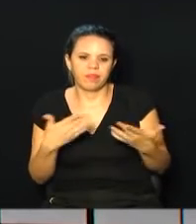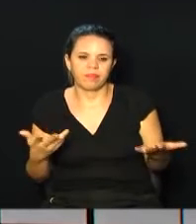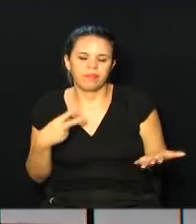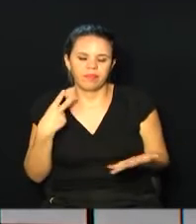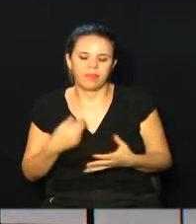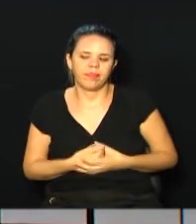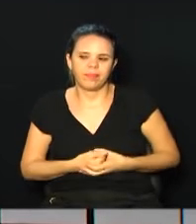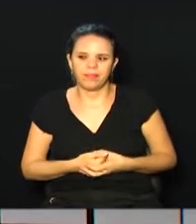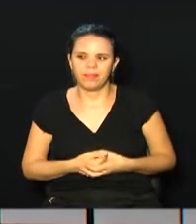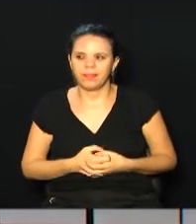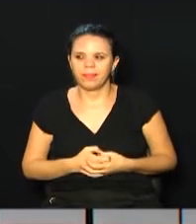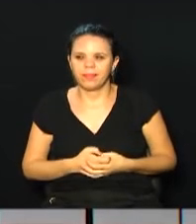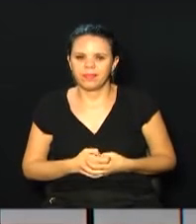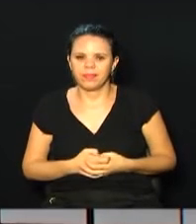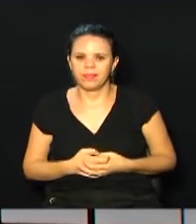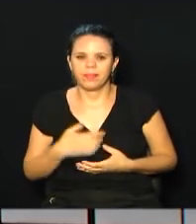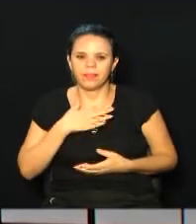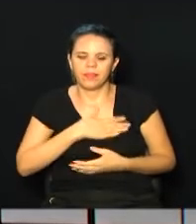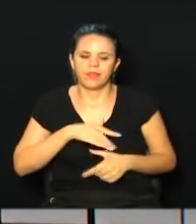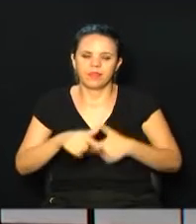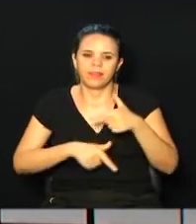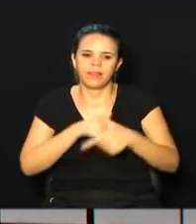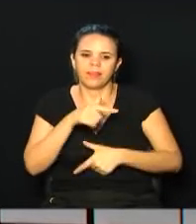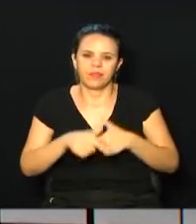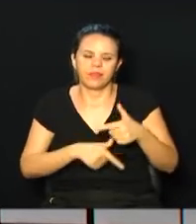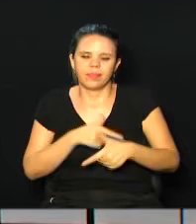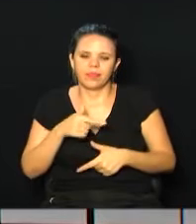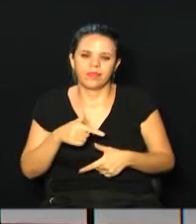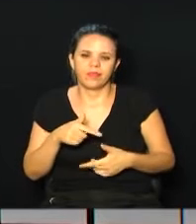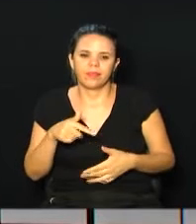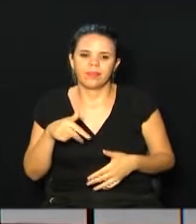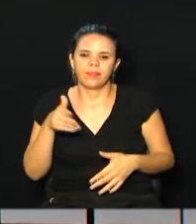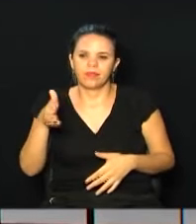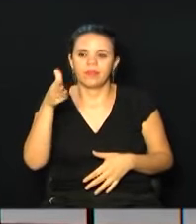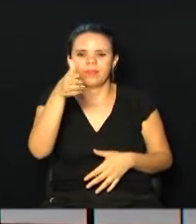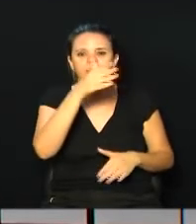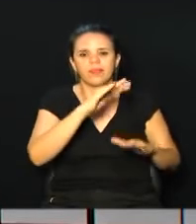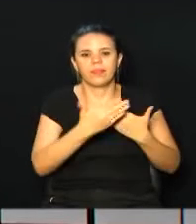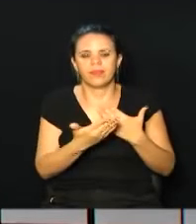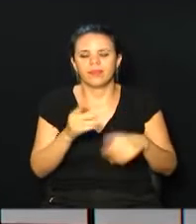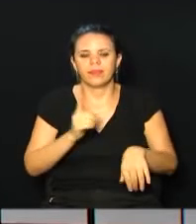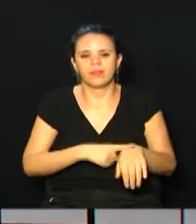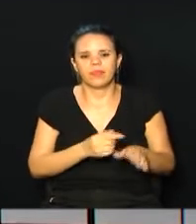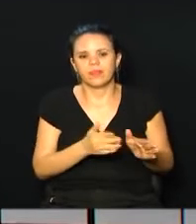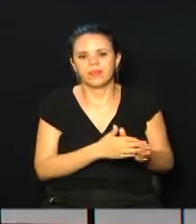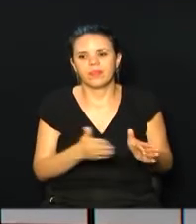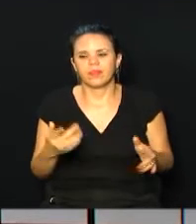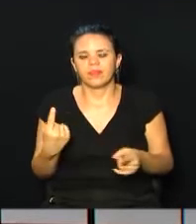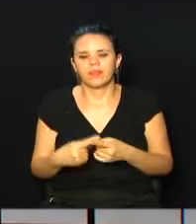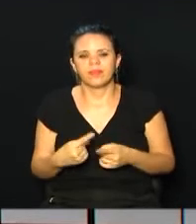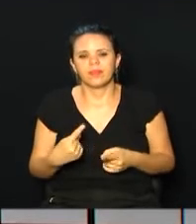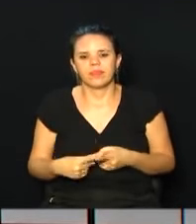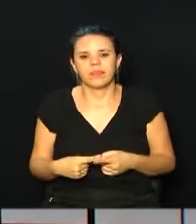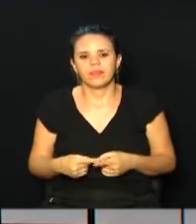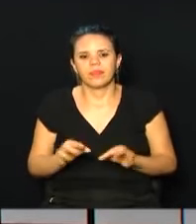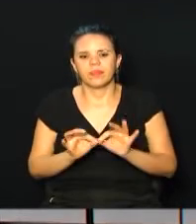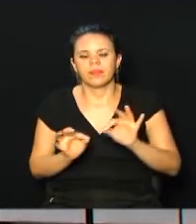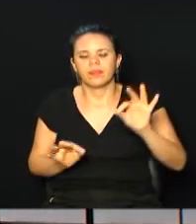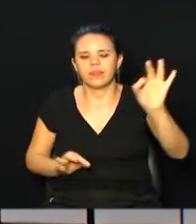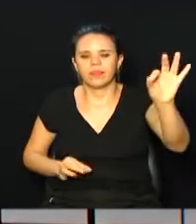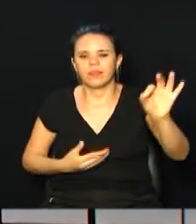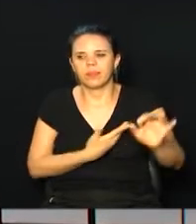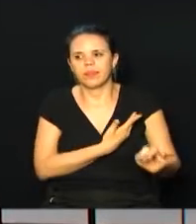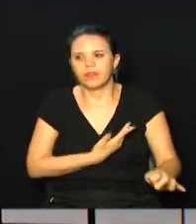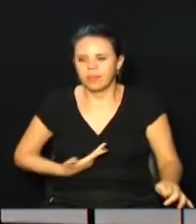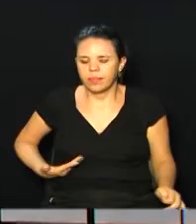vereador. Então, eu gosto de trabalhar bem assim, pé no bairro mesmo, nesse momento, porque ele está muito distante do poder